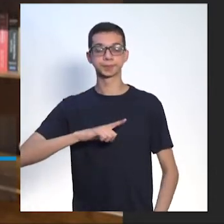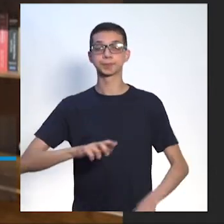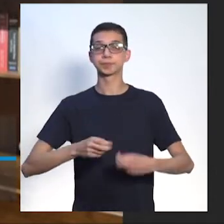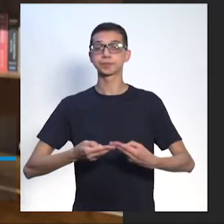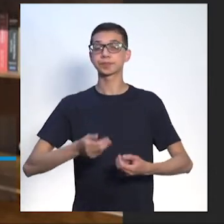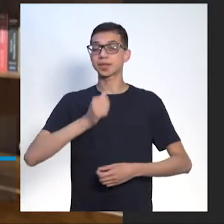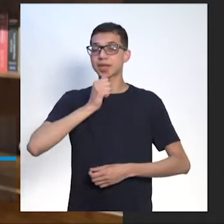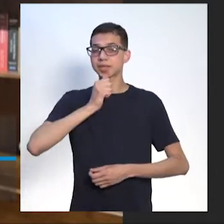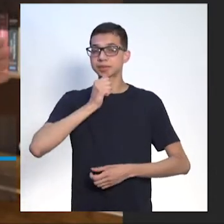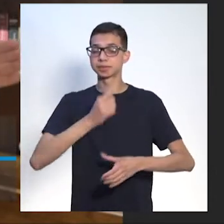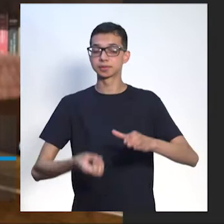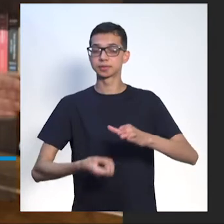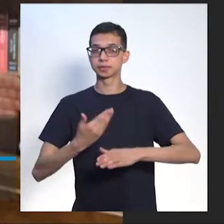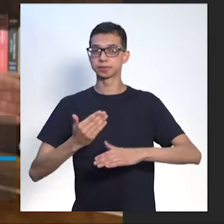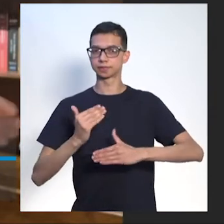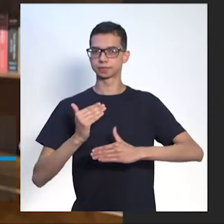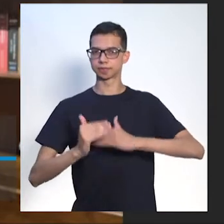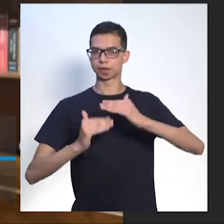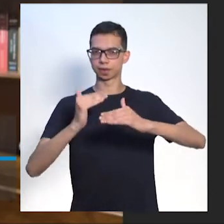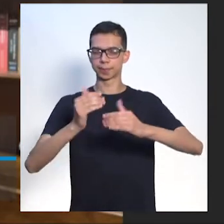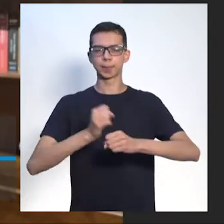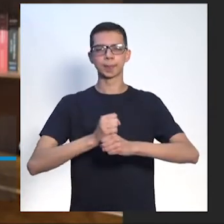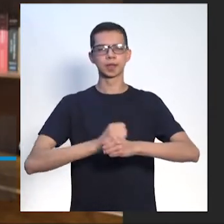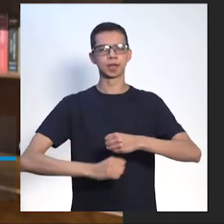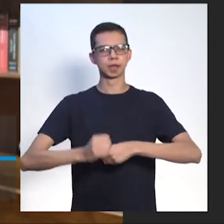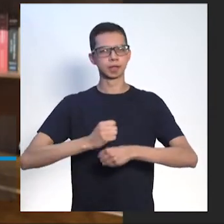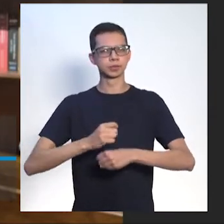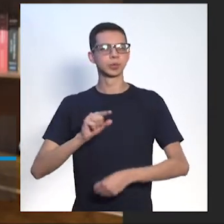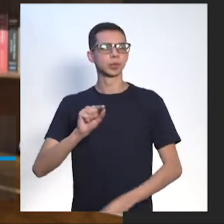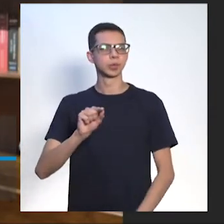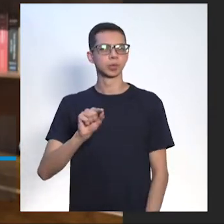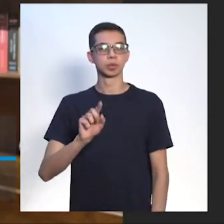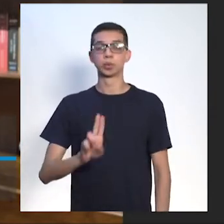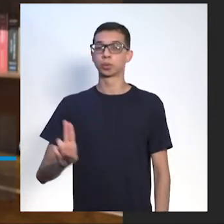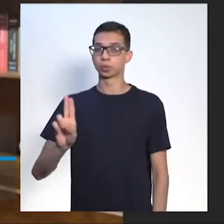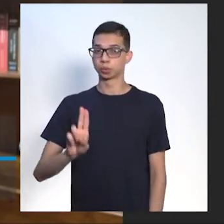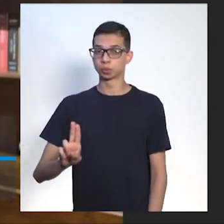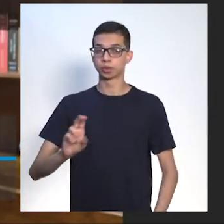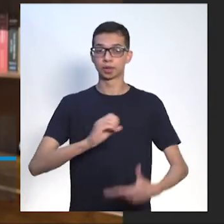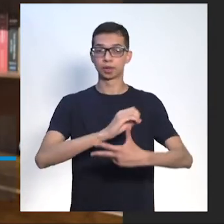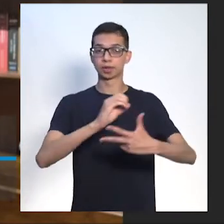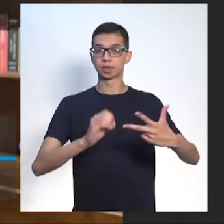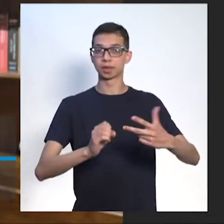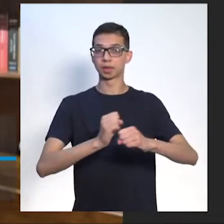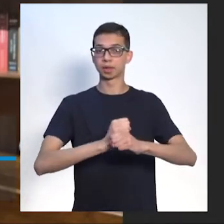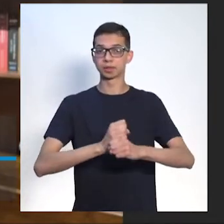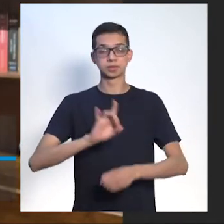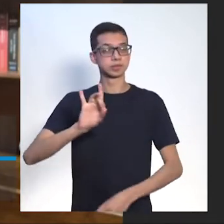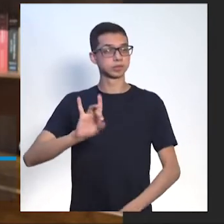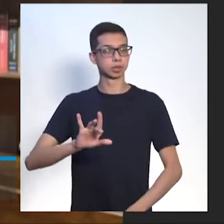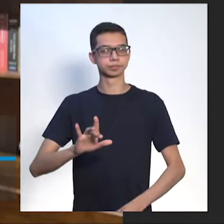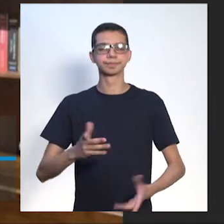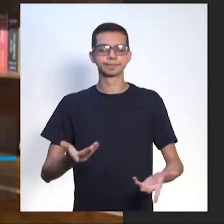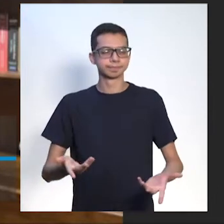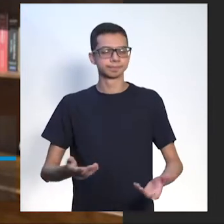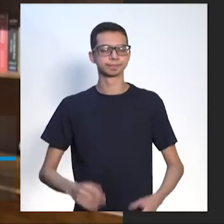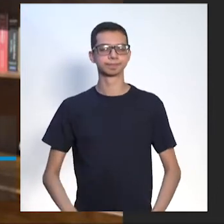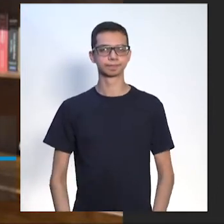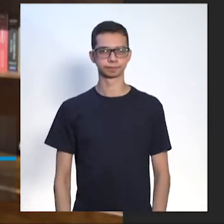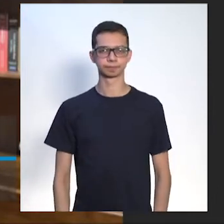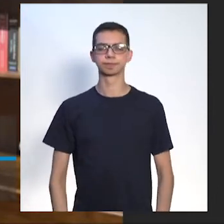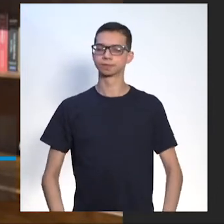ainda. Nos anos anteriores, só se usava o Enem do ano. Ponto. Se você pegar todos os